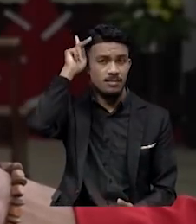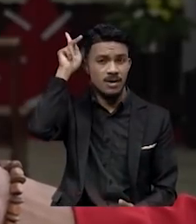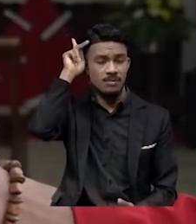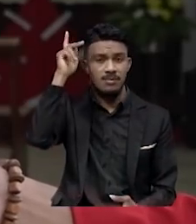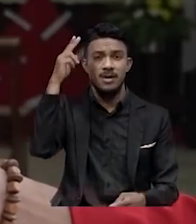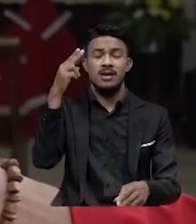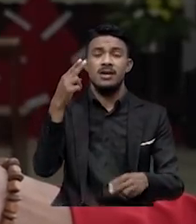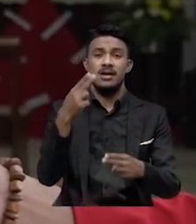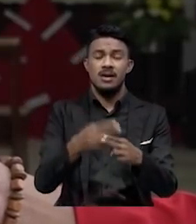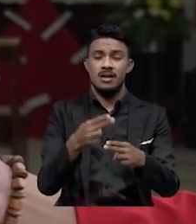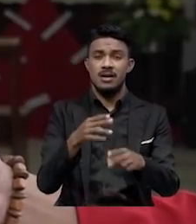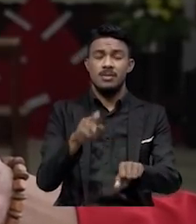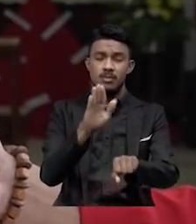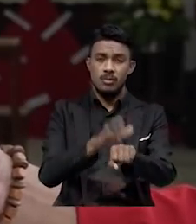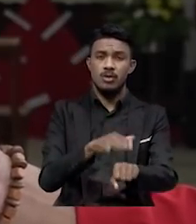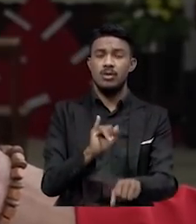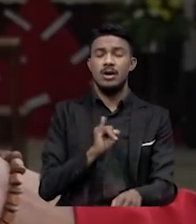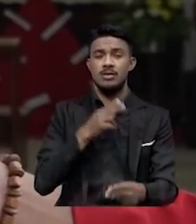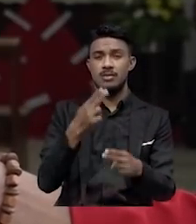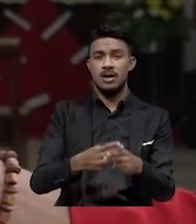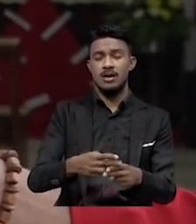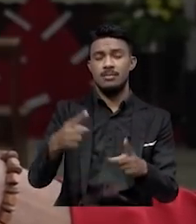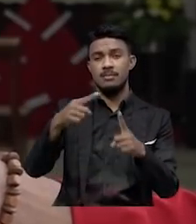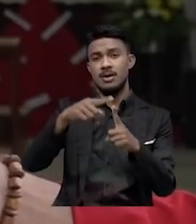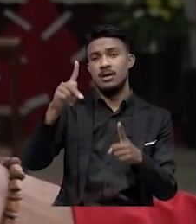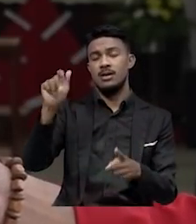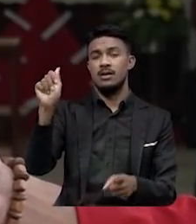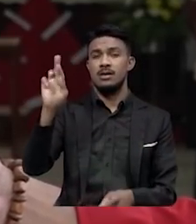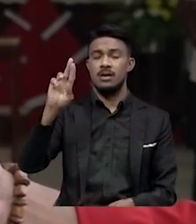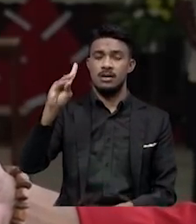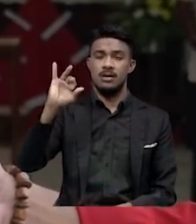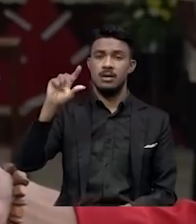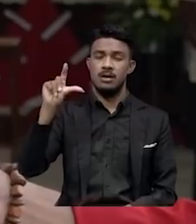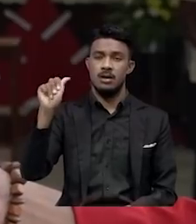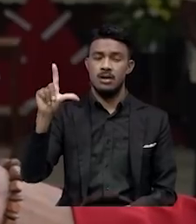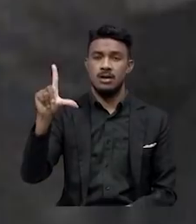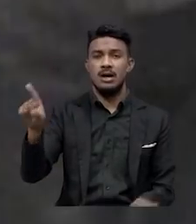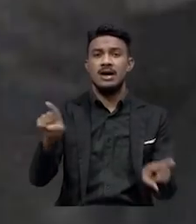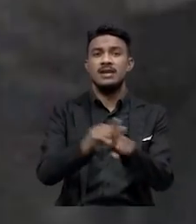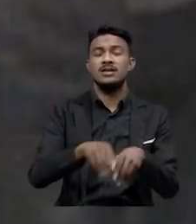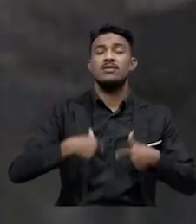nomeya how bakarial dan ini hanya presente ida ba uma creda Timor.